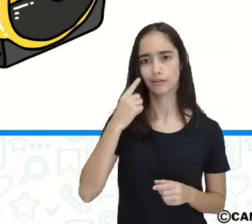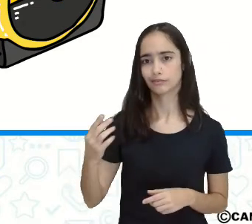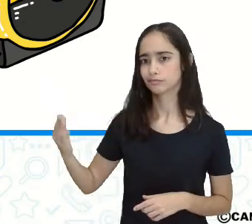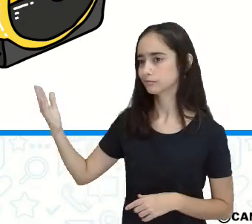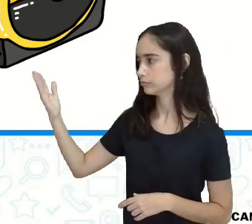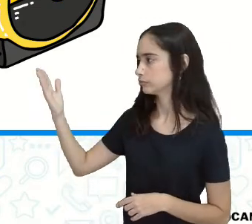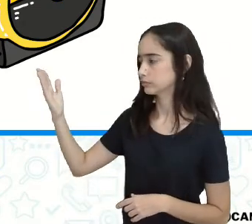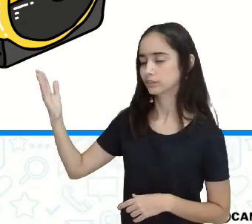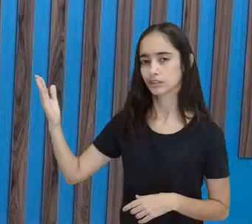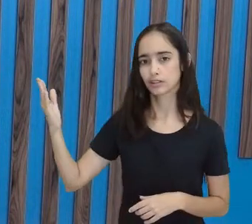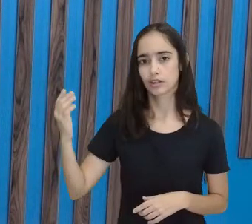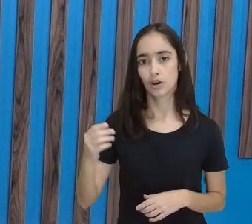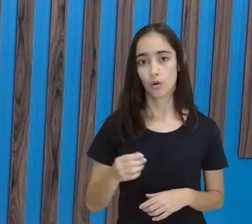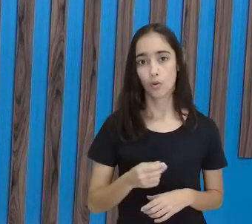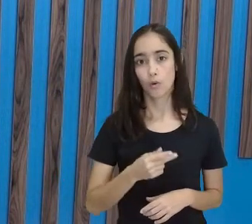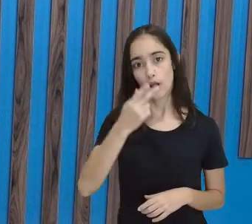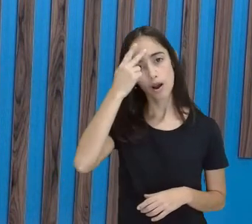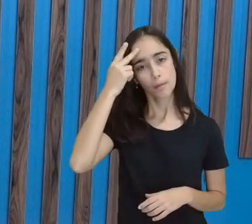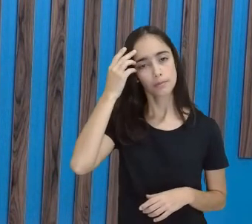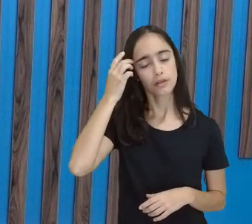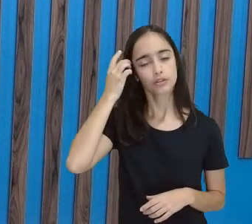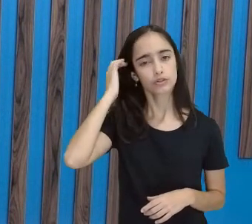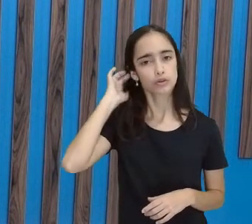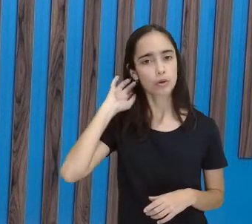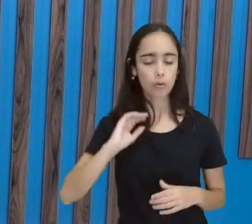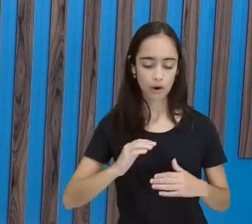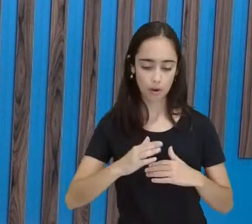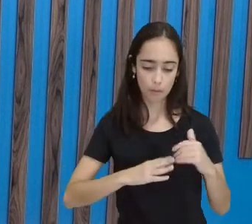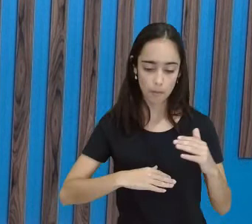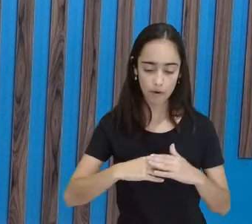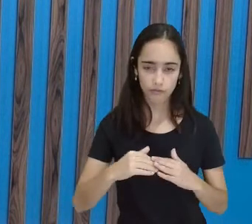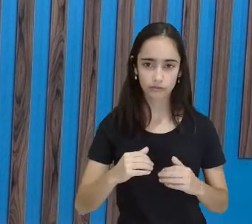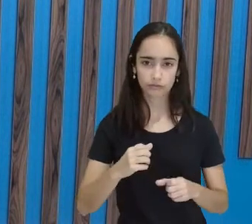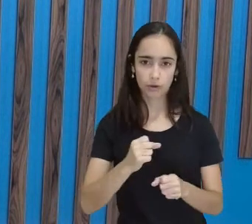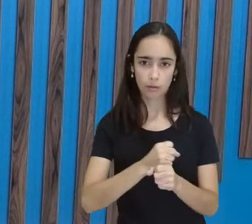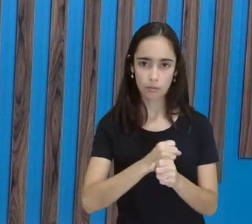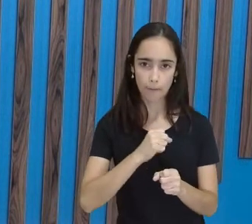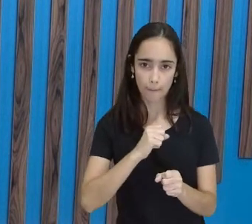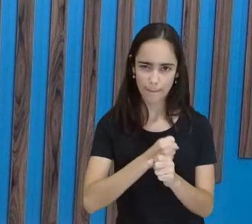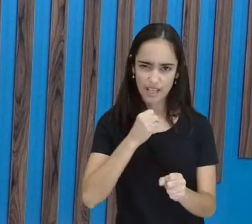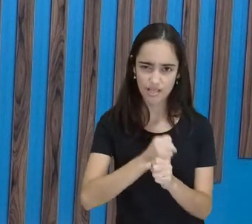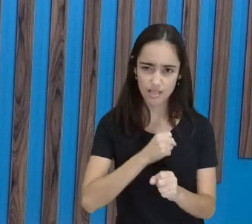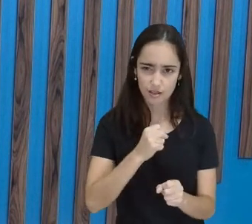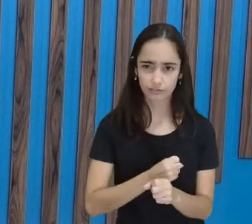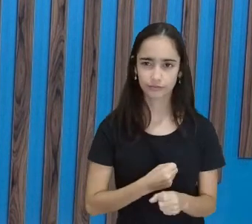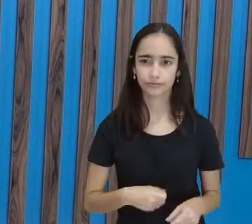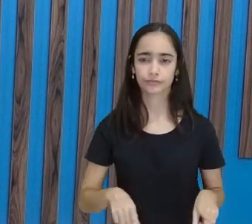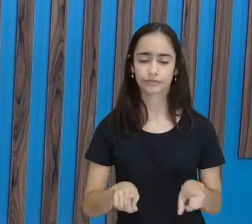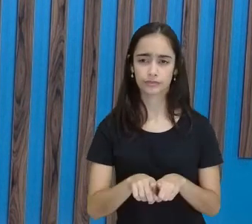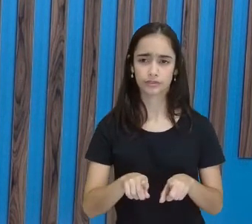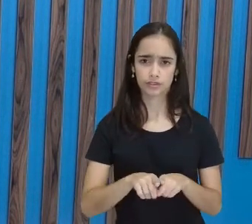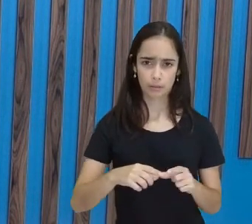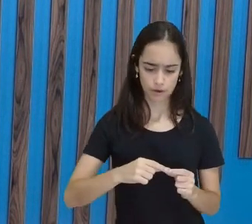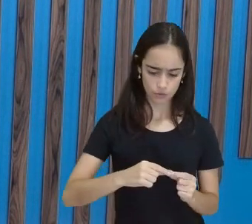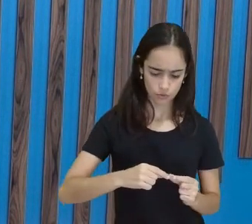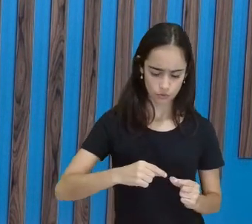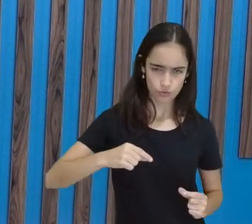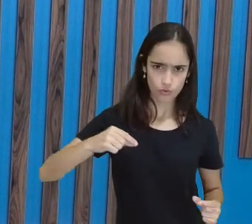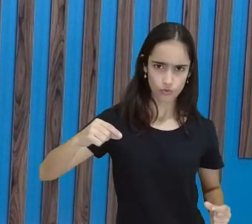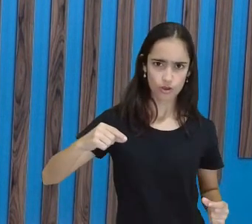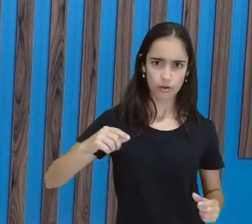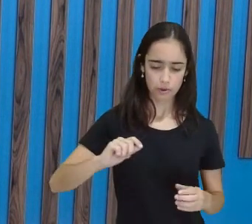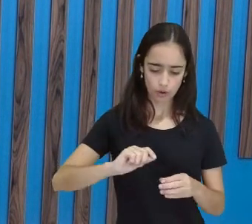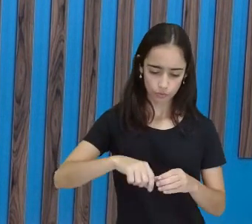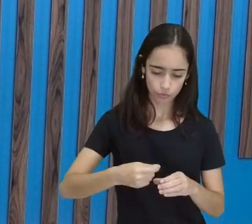tá certo? Articulado por quê? Porque ele tem essa dobrinha aqui, tá certo? A fita métrica, que é muito usado pelas costureiras, e a